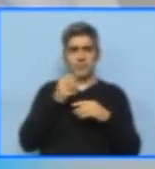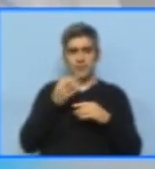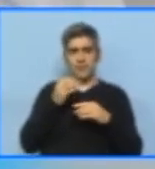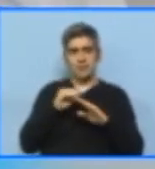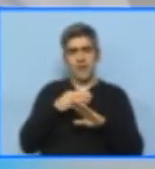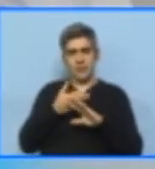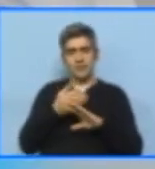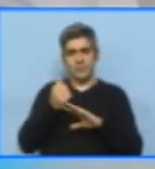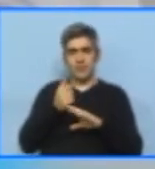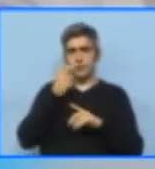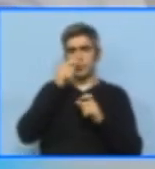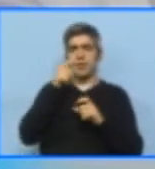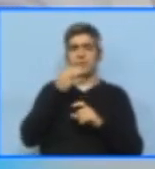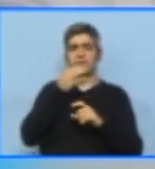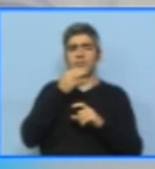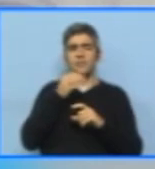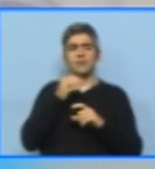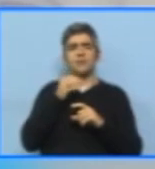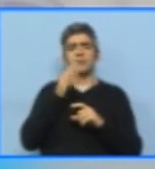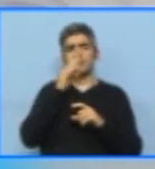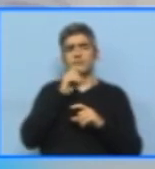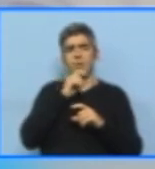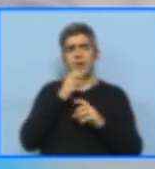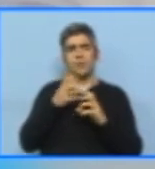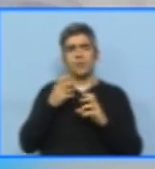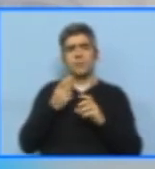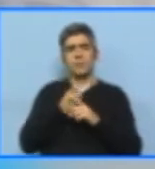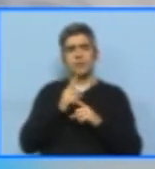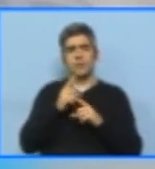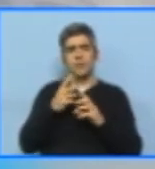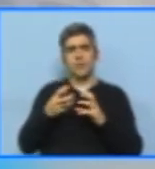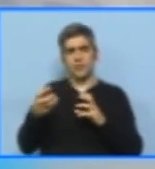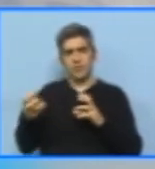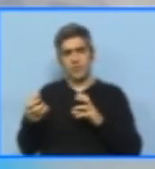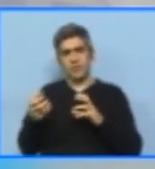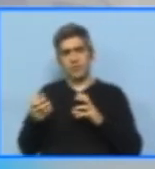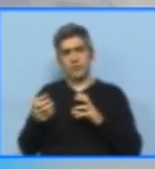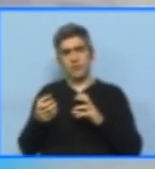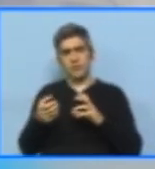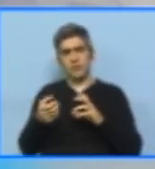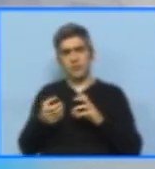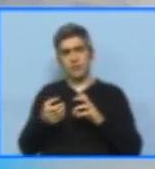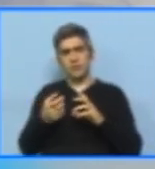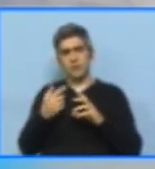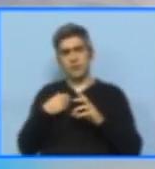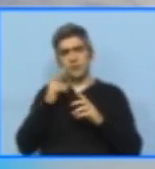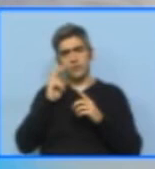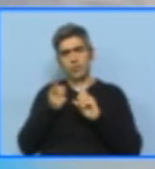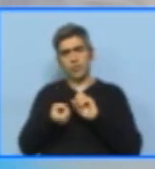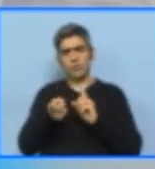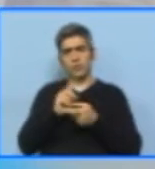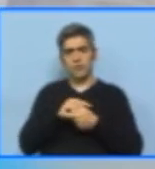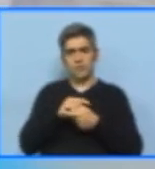descomplicação, não é? Porque às vezes há pessoas que dizem assim, se pode ser complicado, porque é que não complicamos, não é? Nós temos uma visão